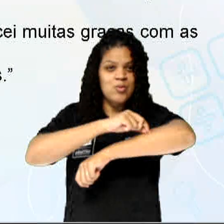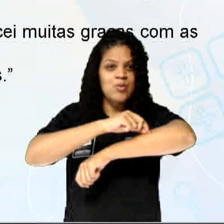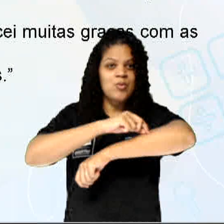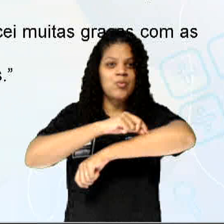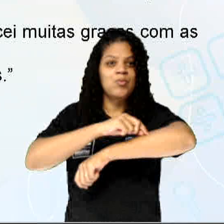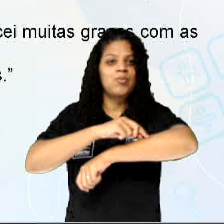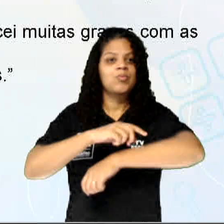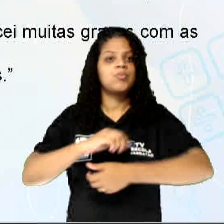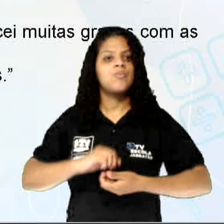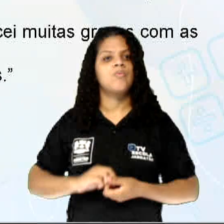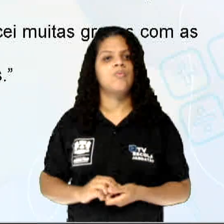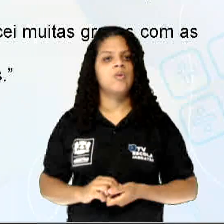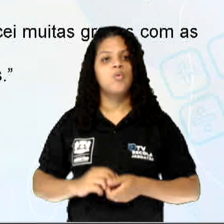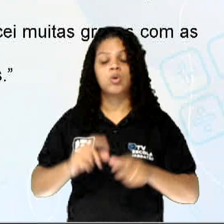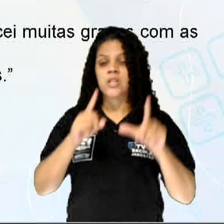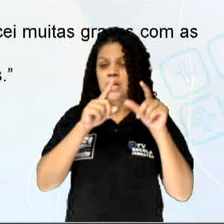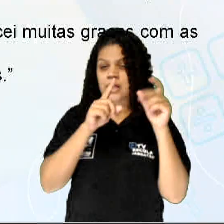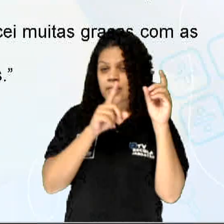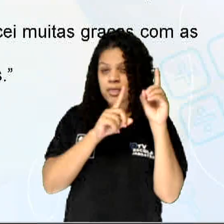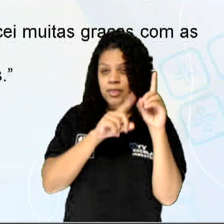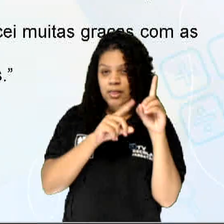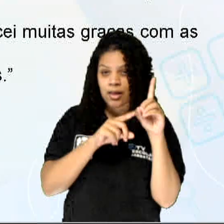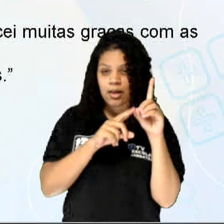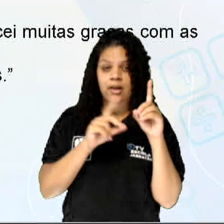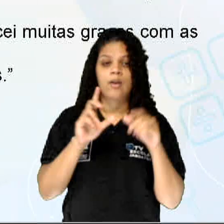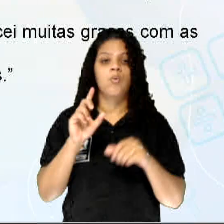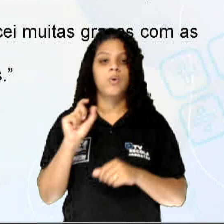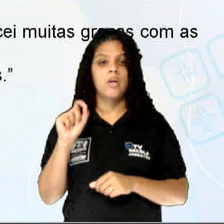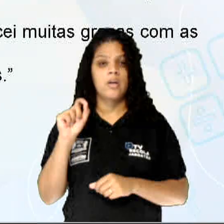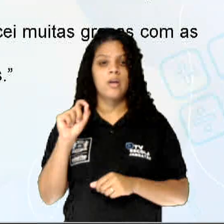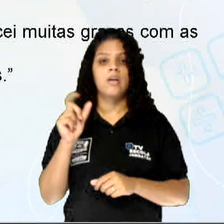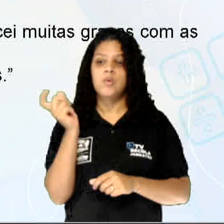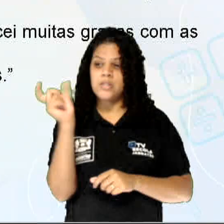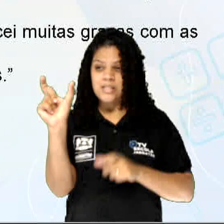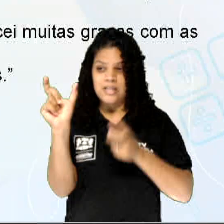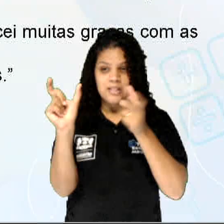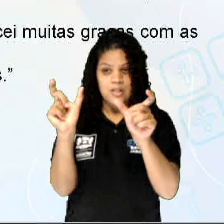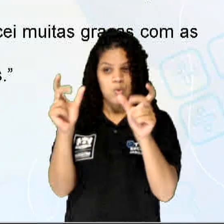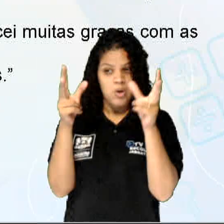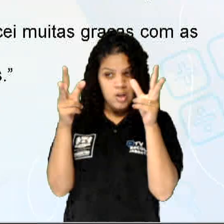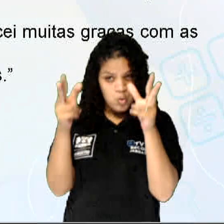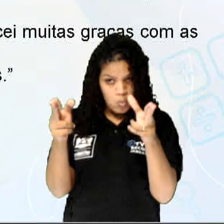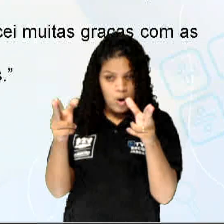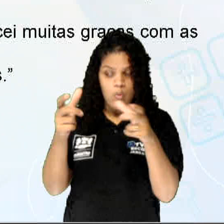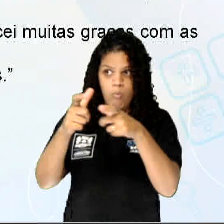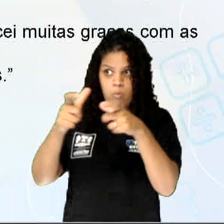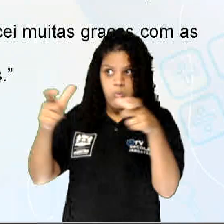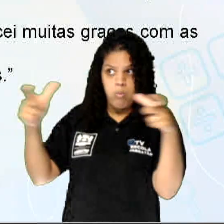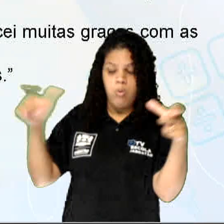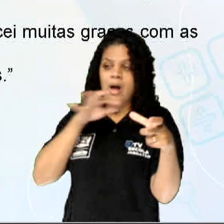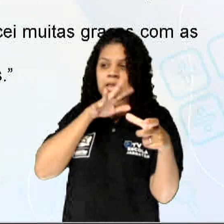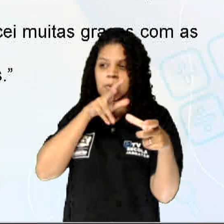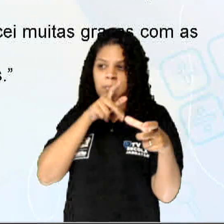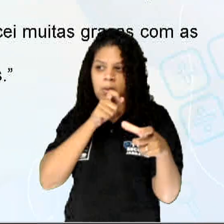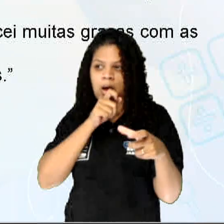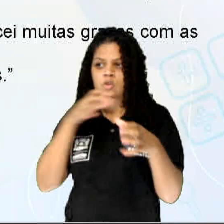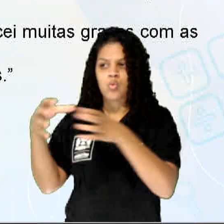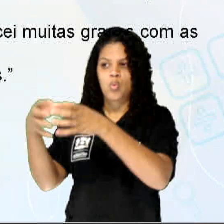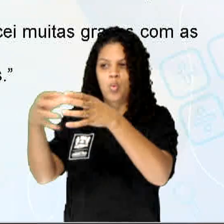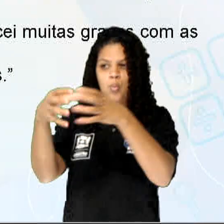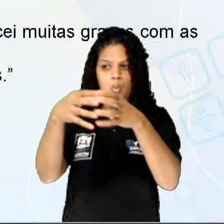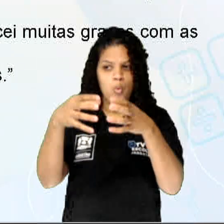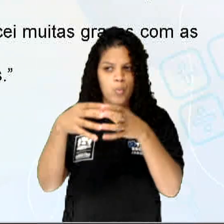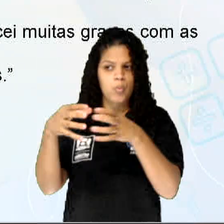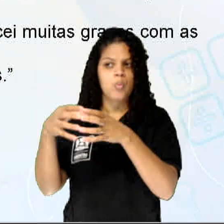palavra praga tem o mesmo sentido que está no item B, quando se refere ao excesso de animais de uma mesma espécie.